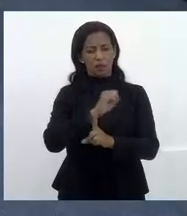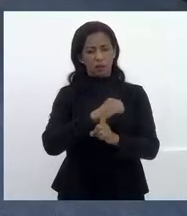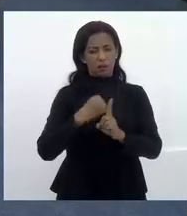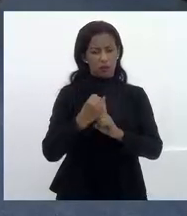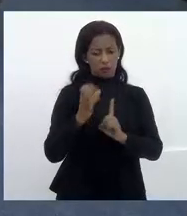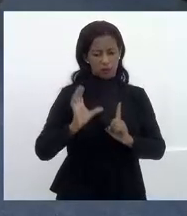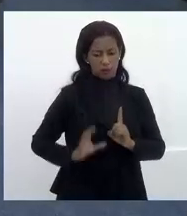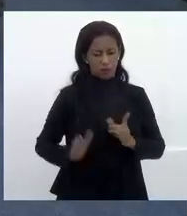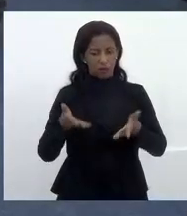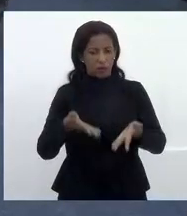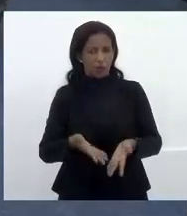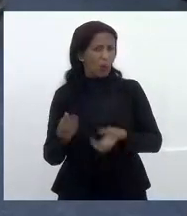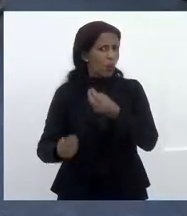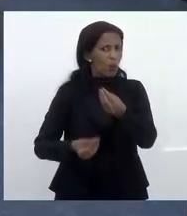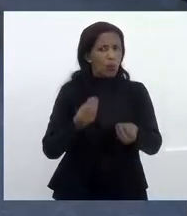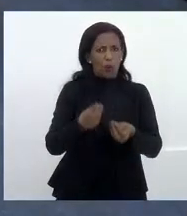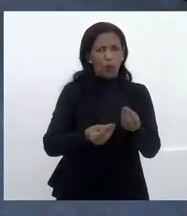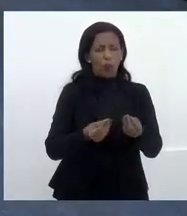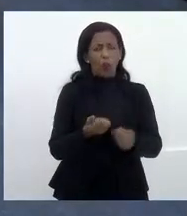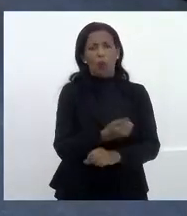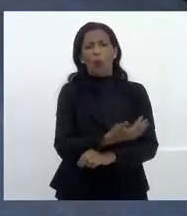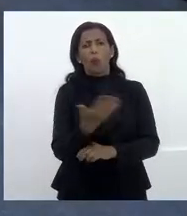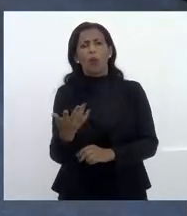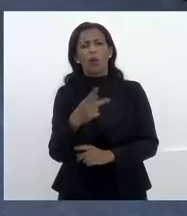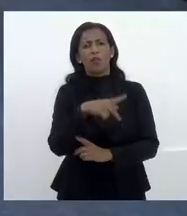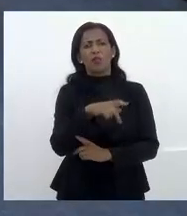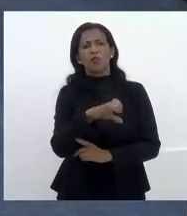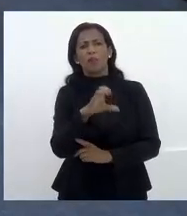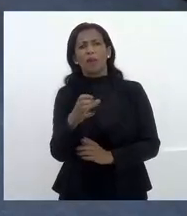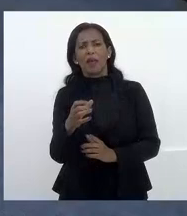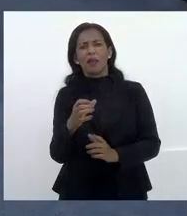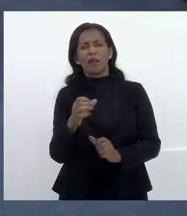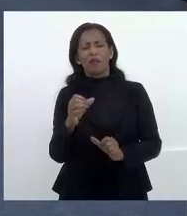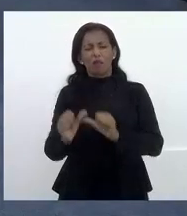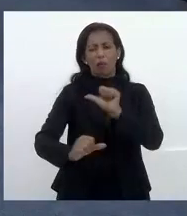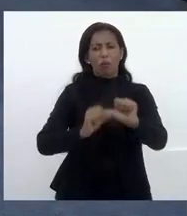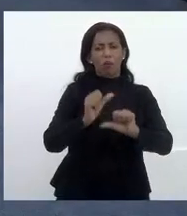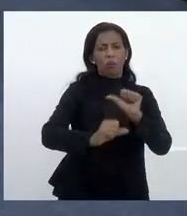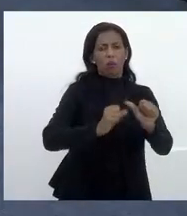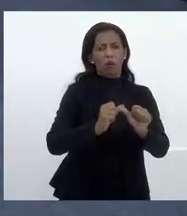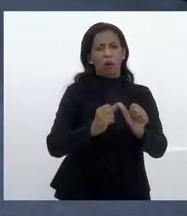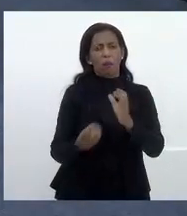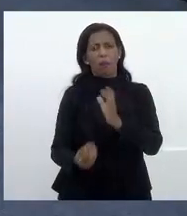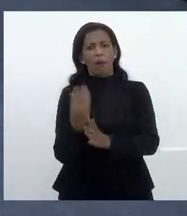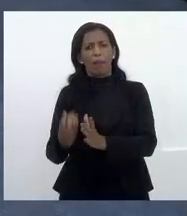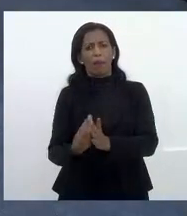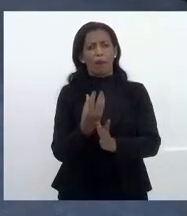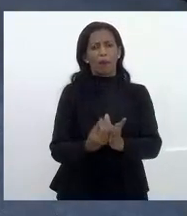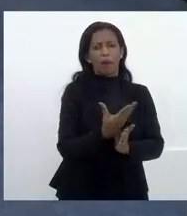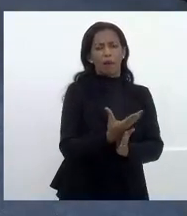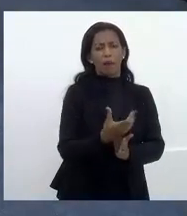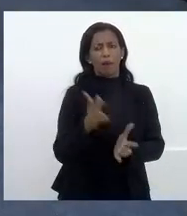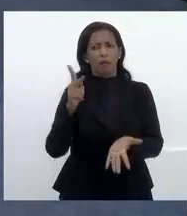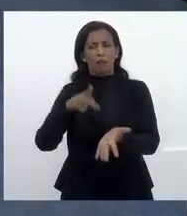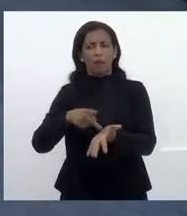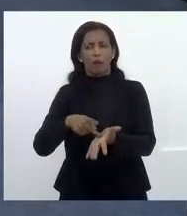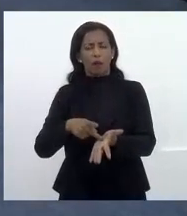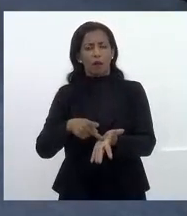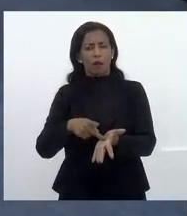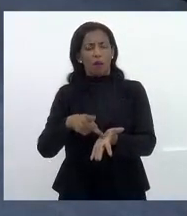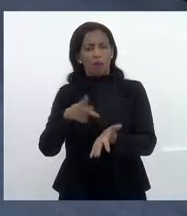como é que como é vai quantas espécies vão ser geradas daqui para frente para que realmente